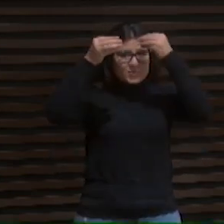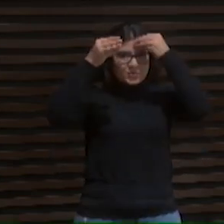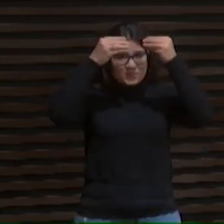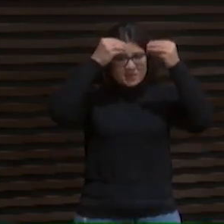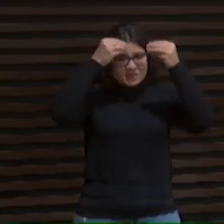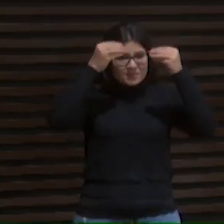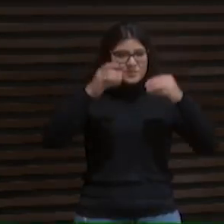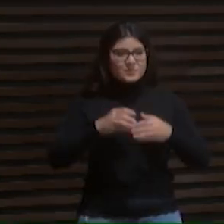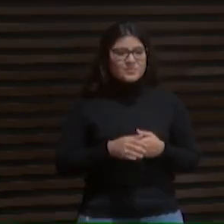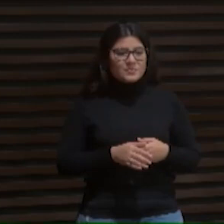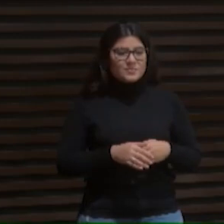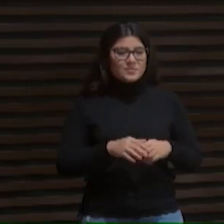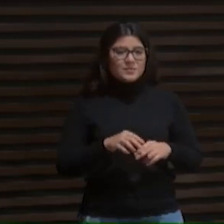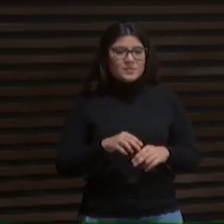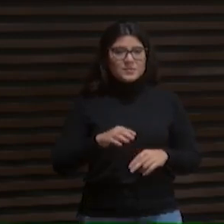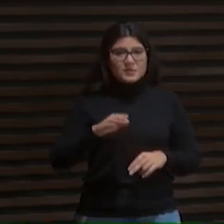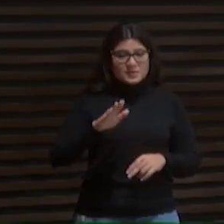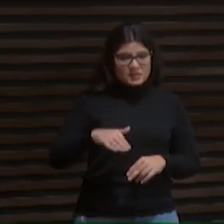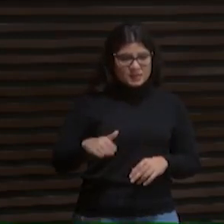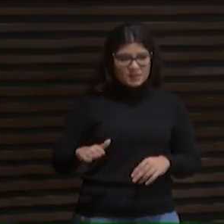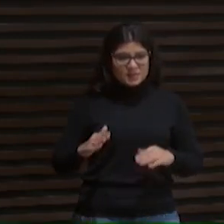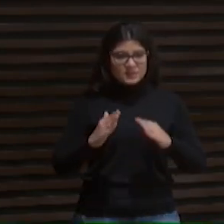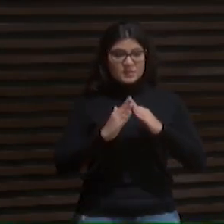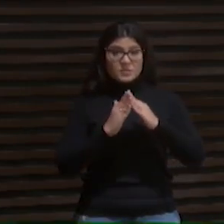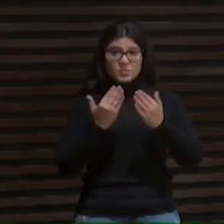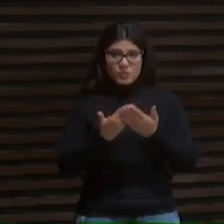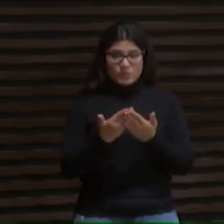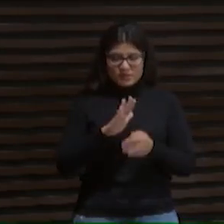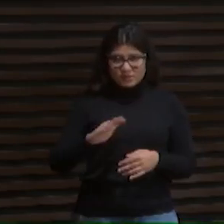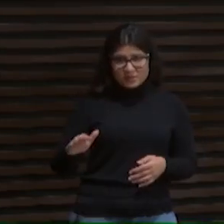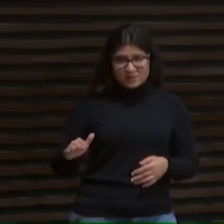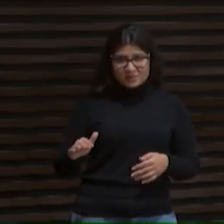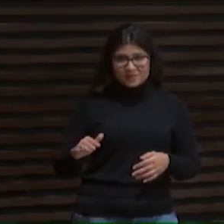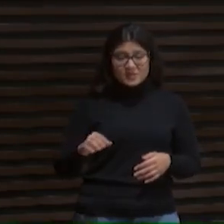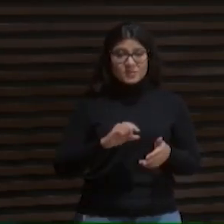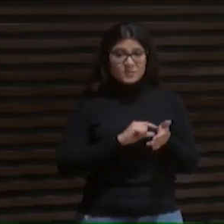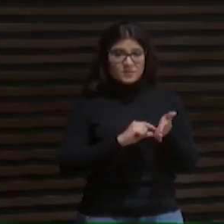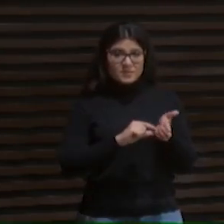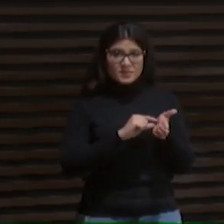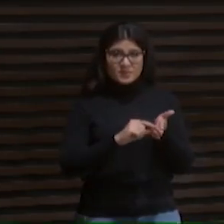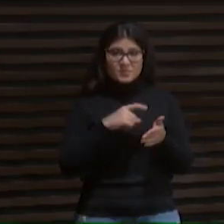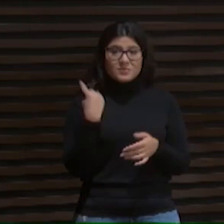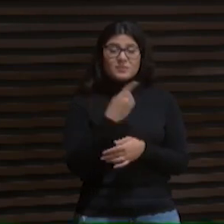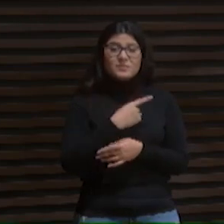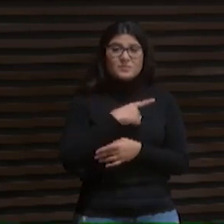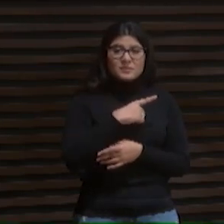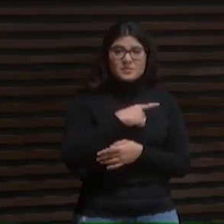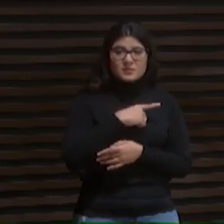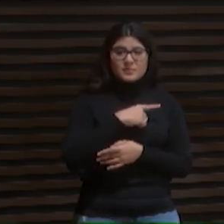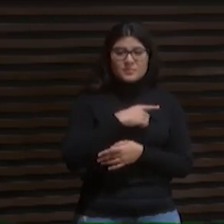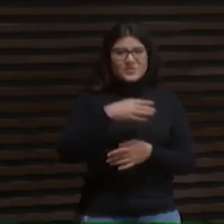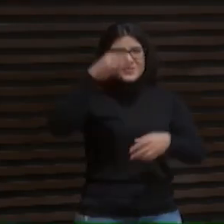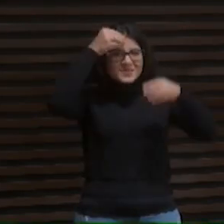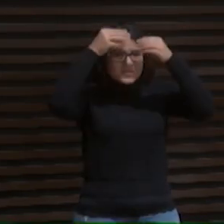pequenos na escola dominical, não é verdade? É um daqueles versículos que nós temos de